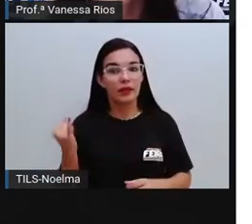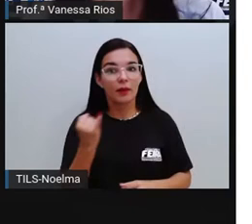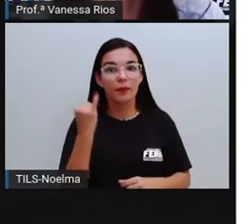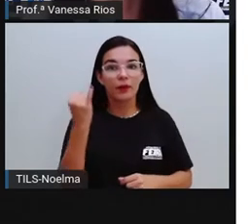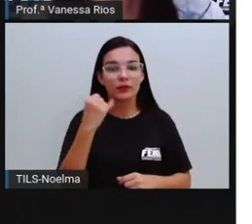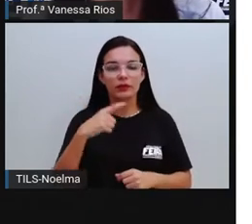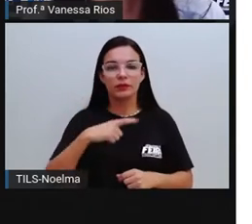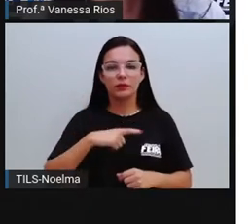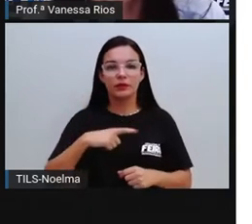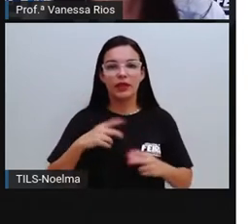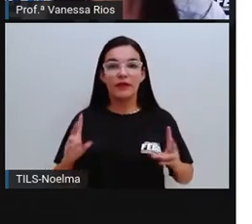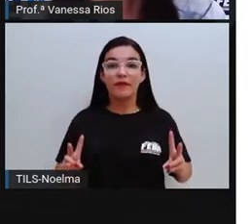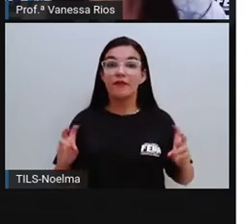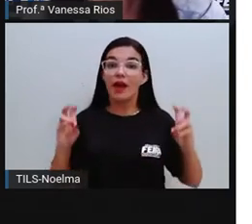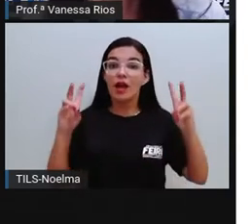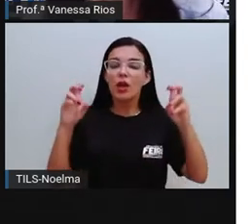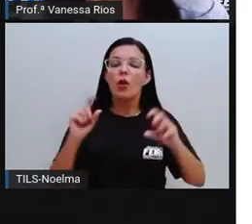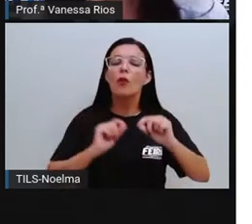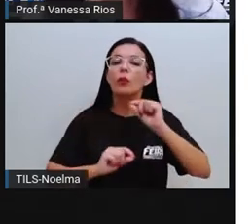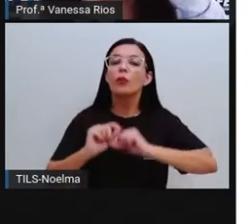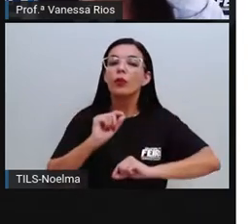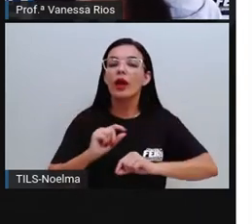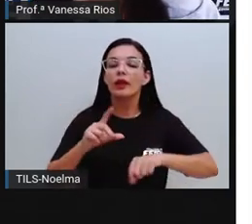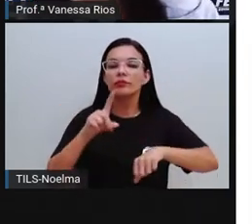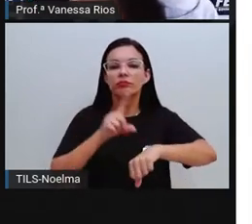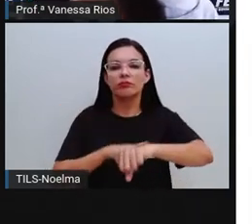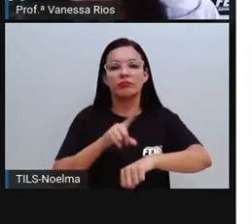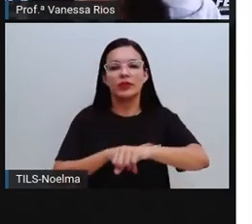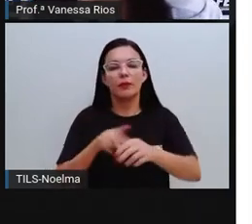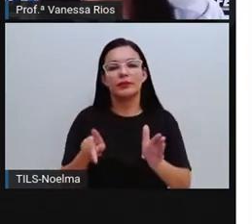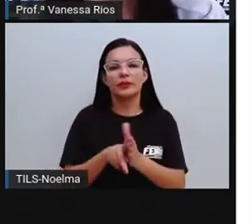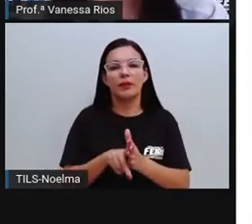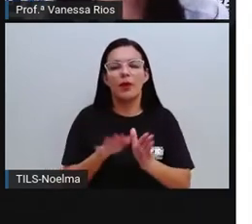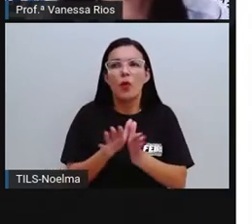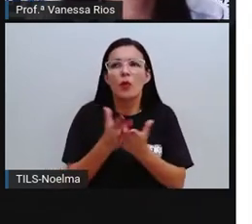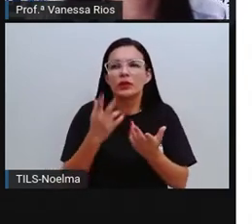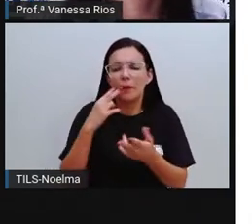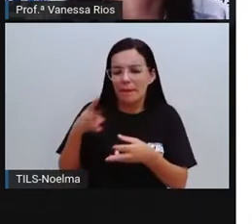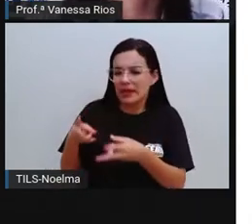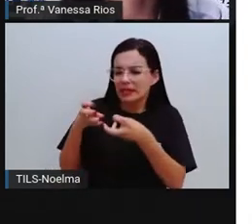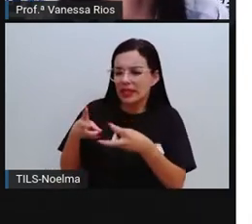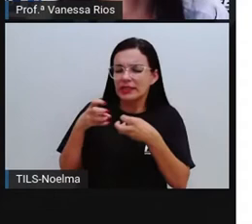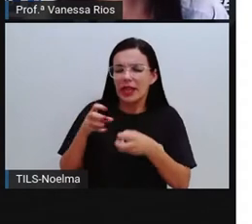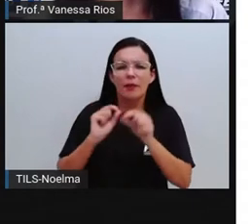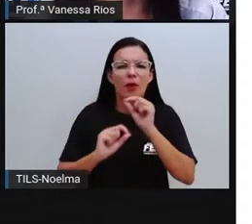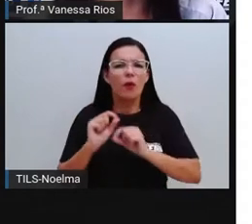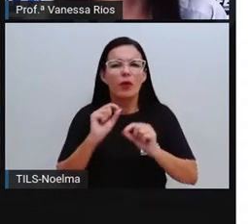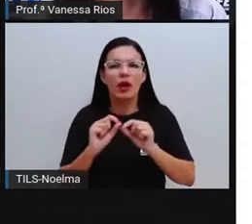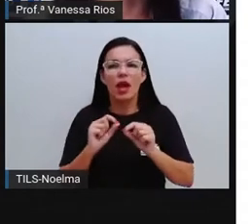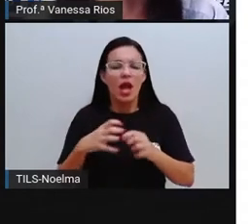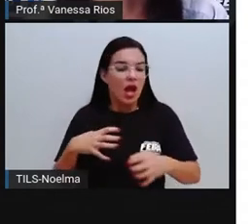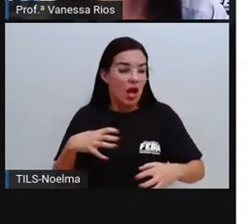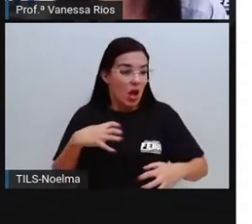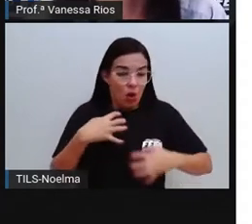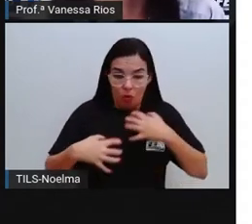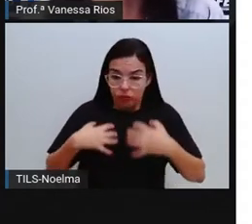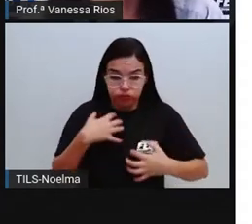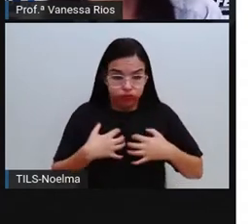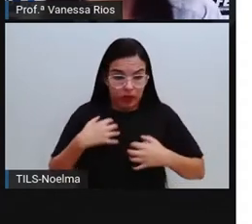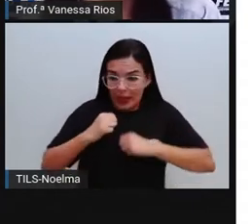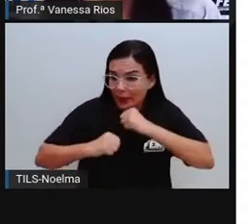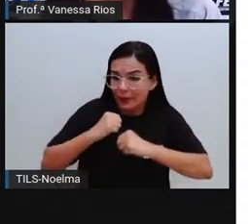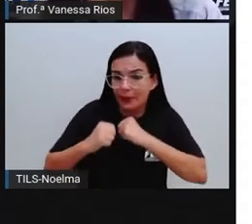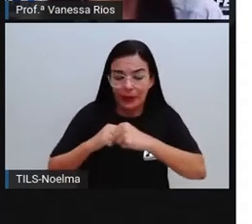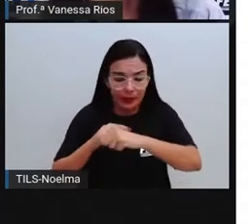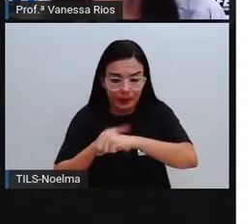que nós temos. Quando a gente percebe a correria do nosso dia a dia, que às vezes parece, né, que não temos tempo